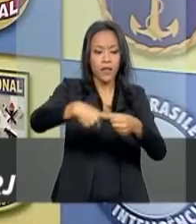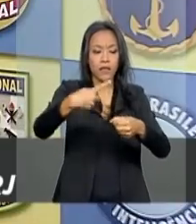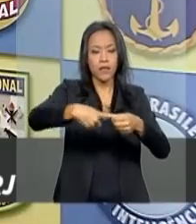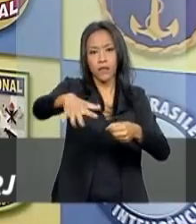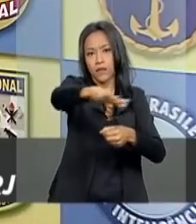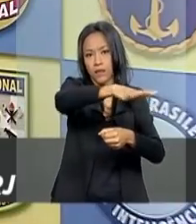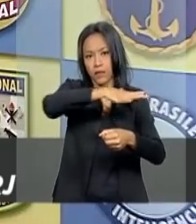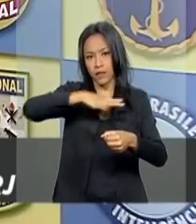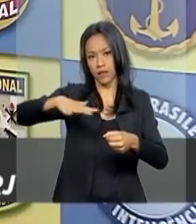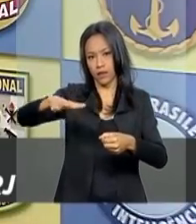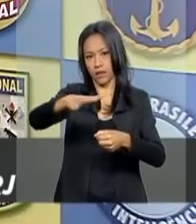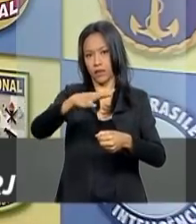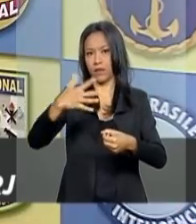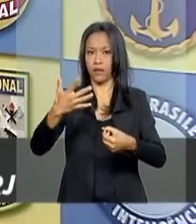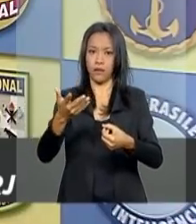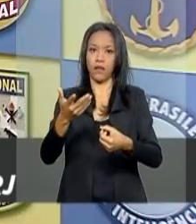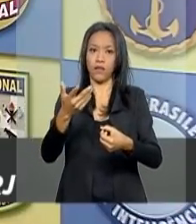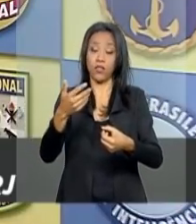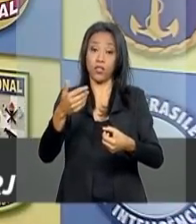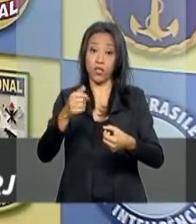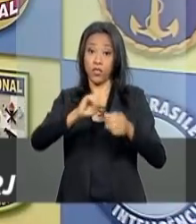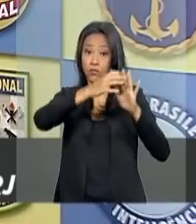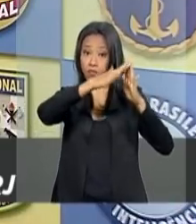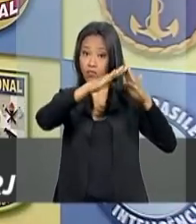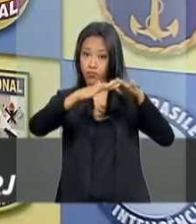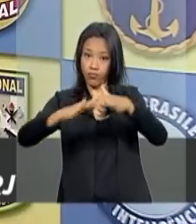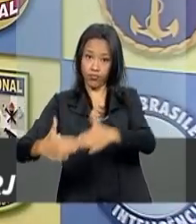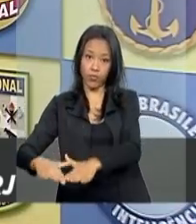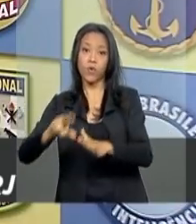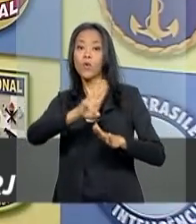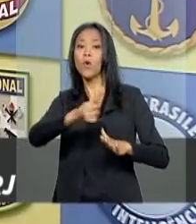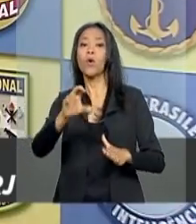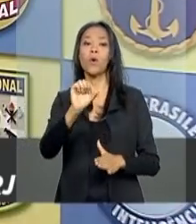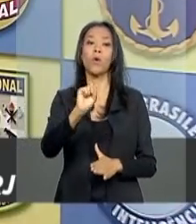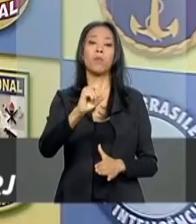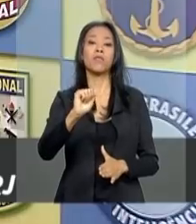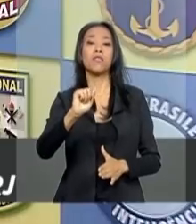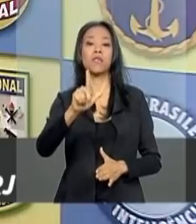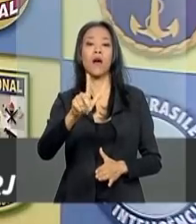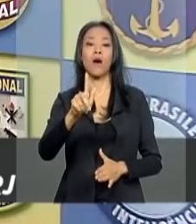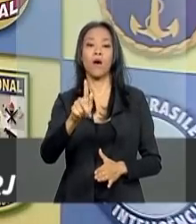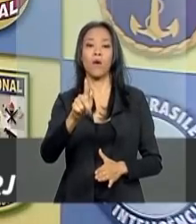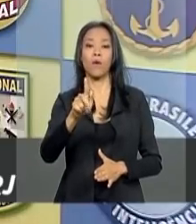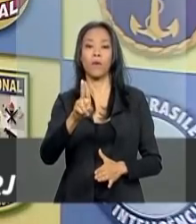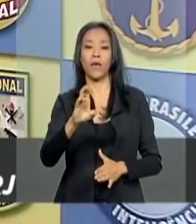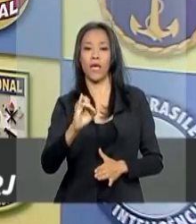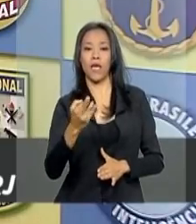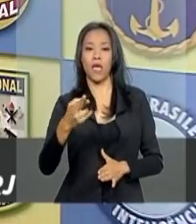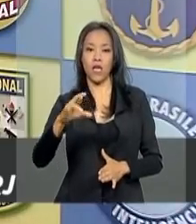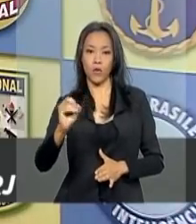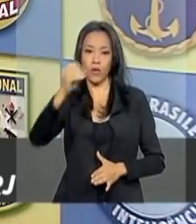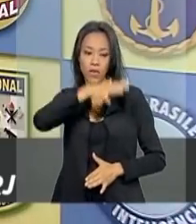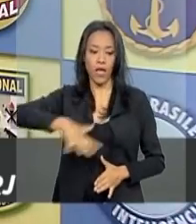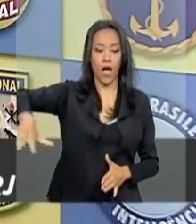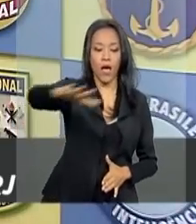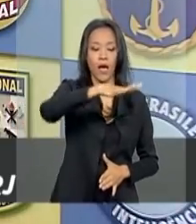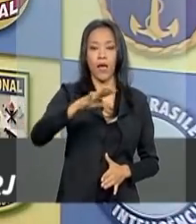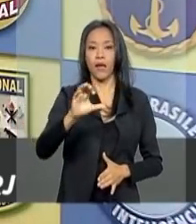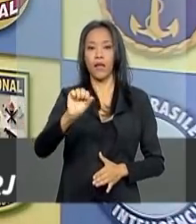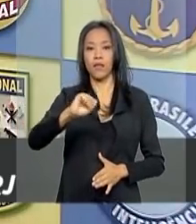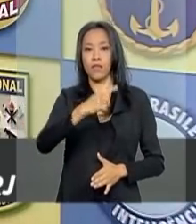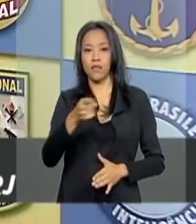daqui do rio de janeiro na rua na comunidade do complexo do salgueiro em são gonçalo onde mais de 2 mil soldados